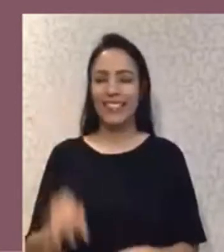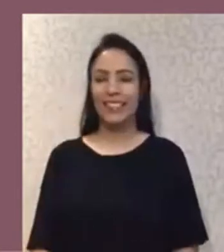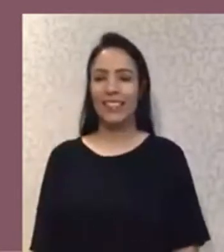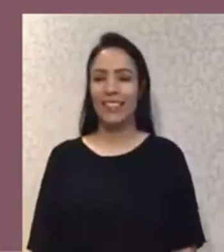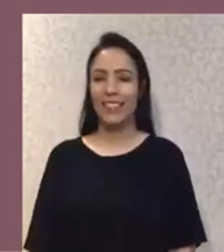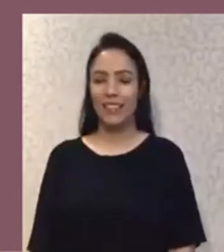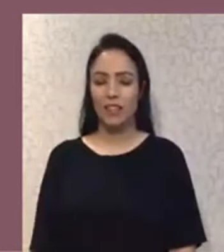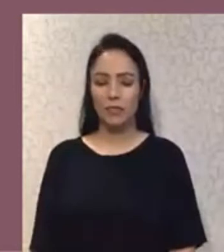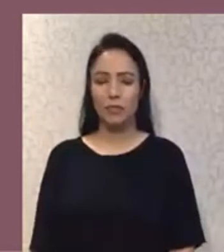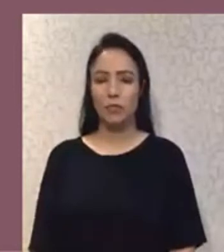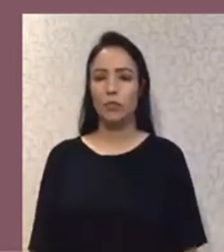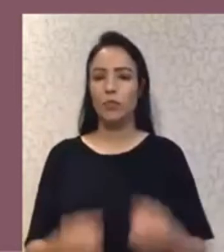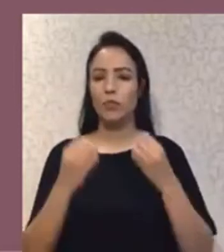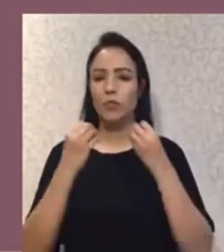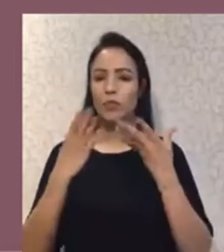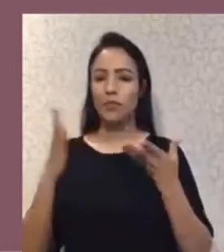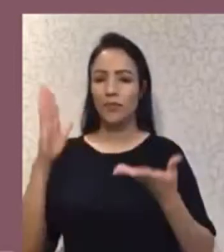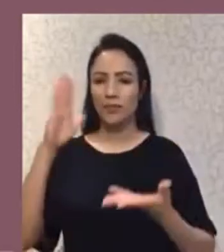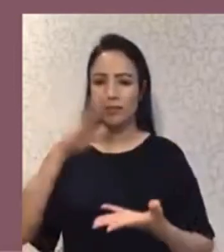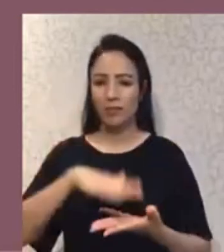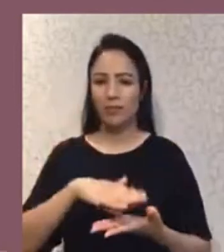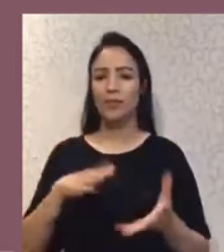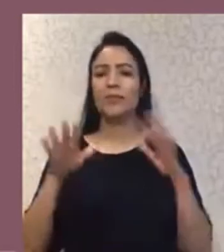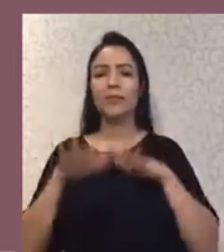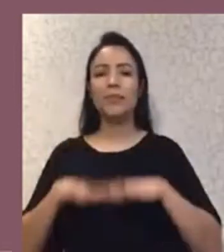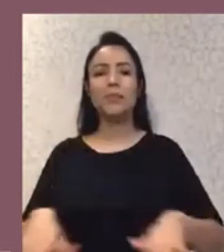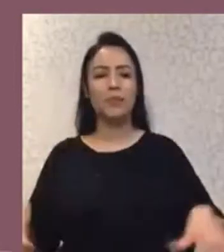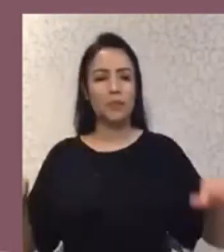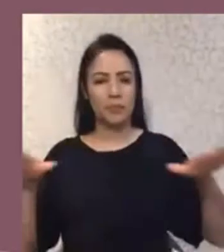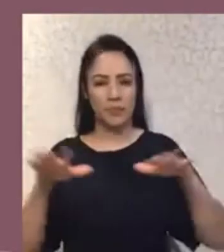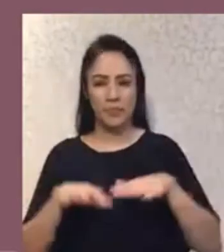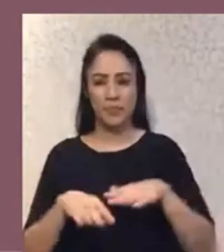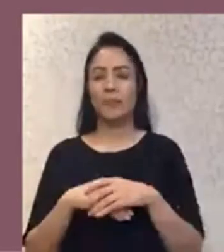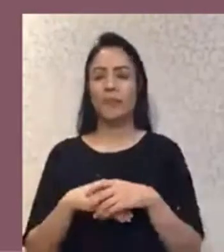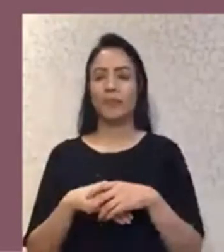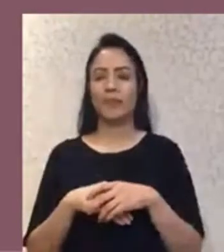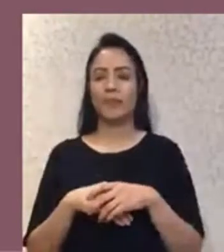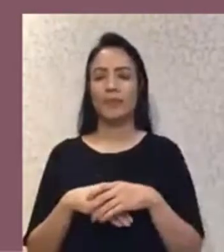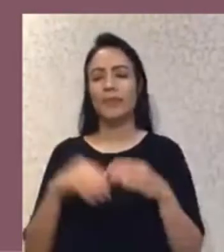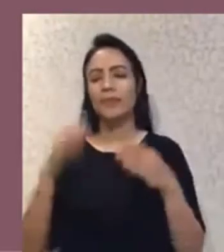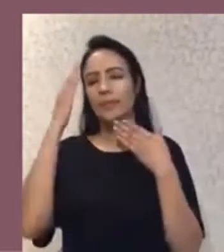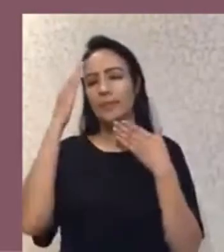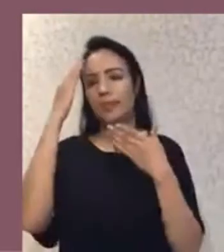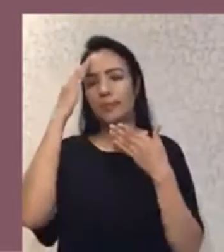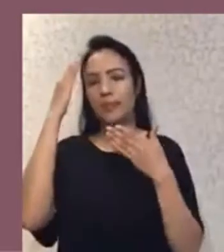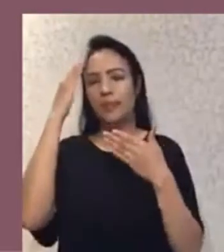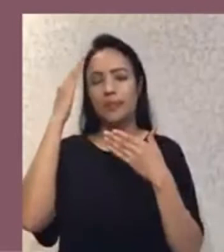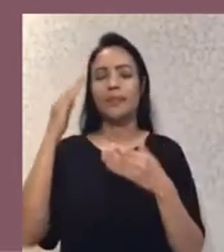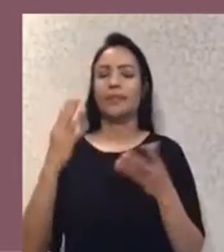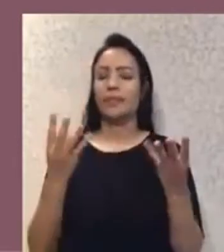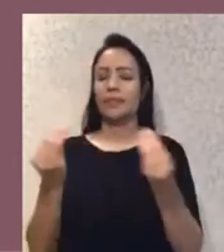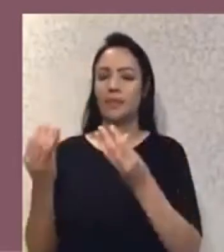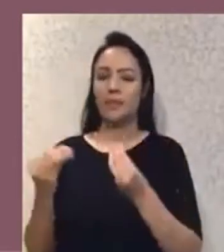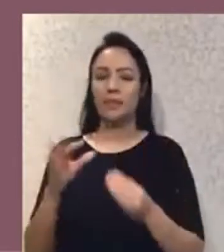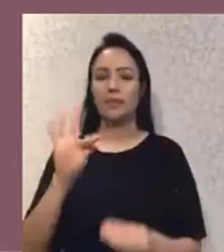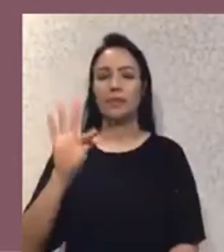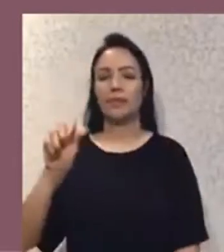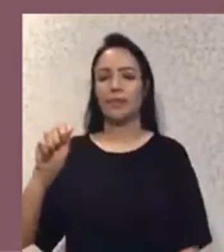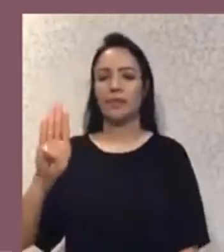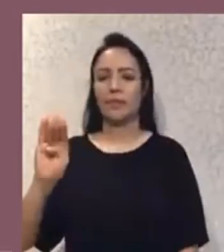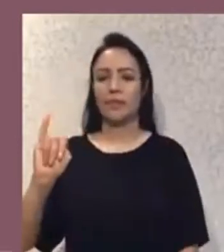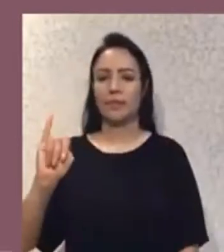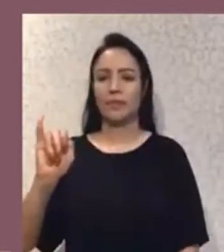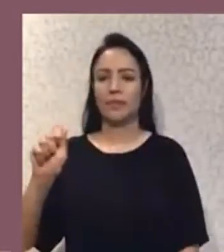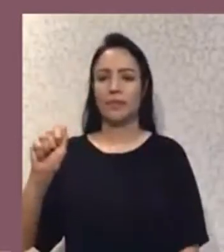Boa tarde a todas e todos. Eu agradeço muito o convite do Fabiano e fico